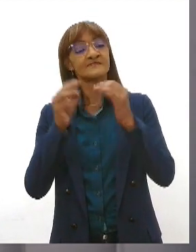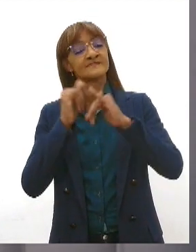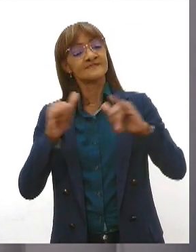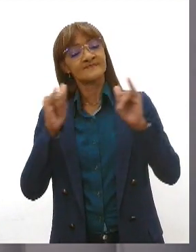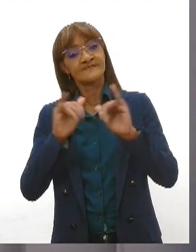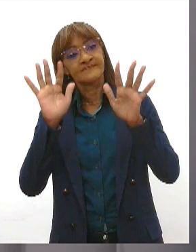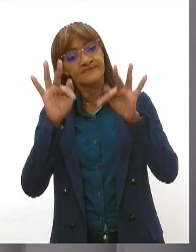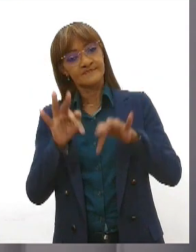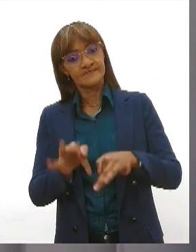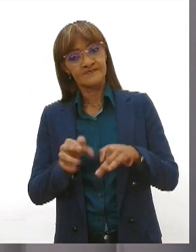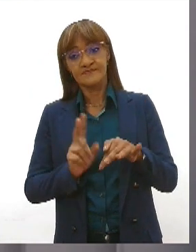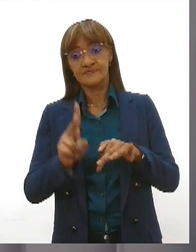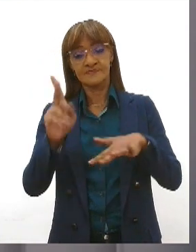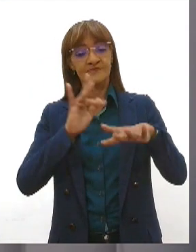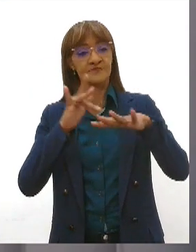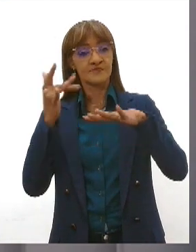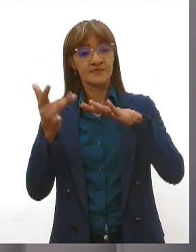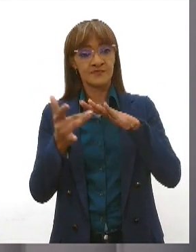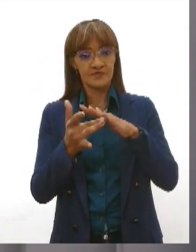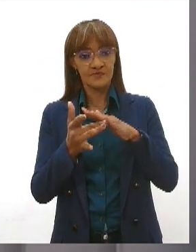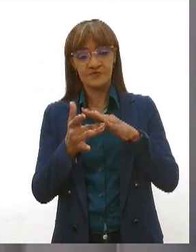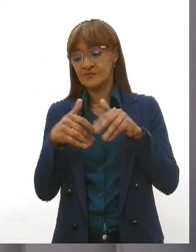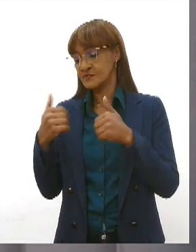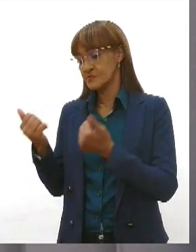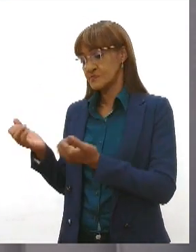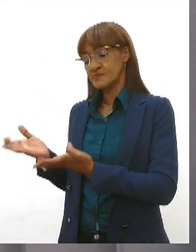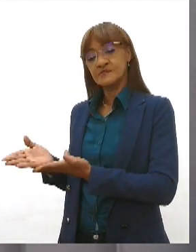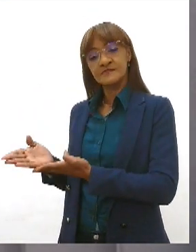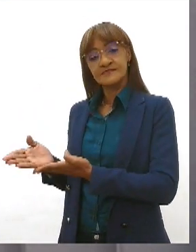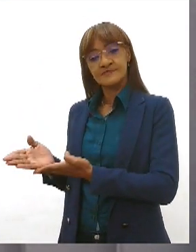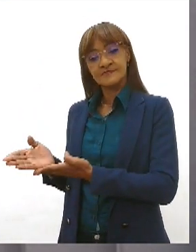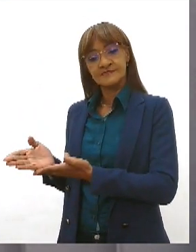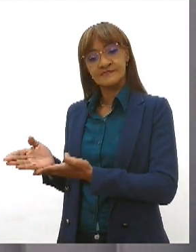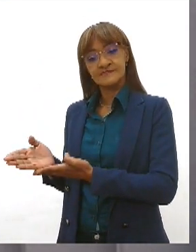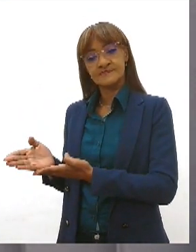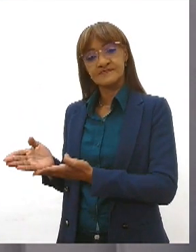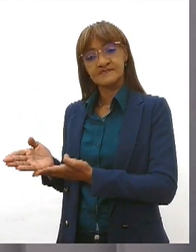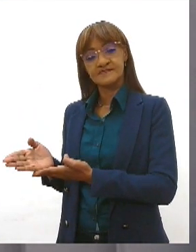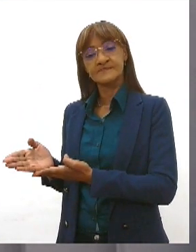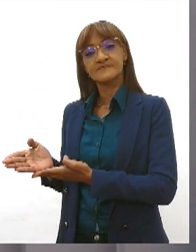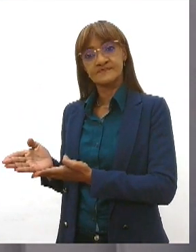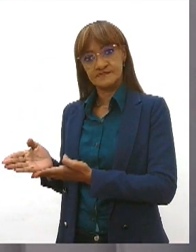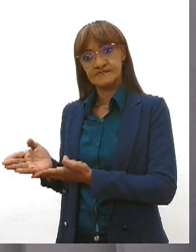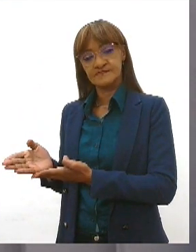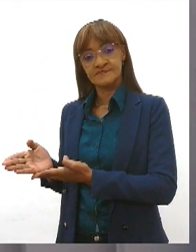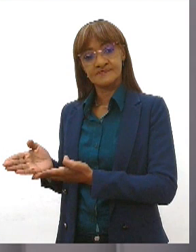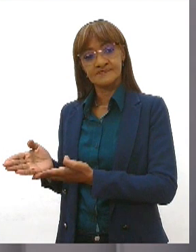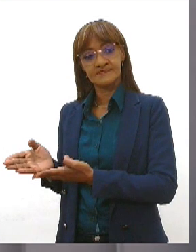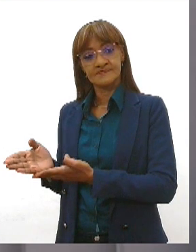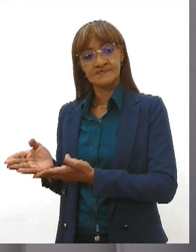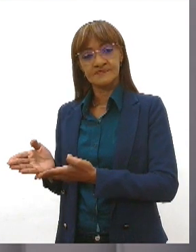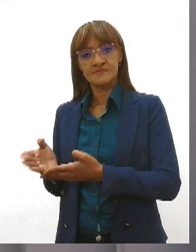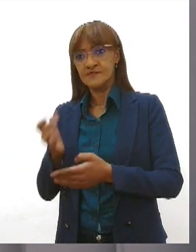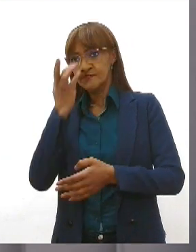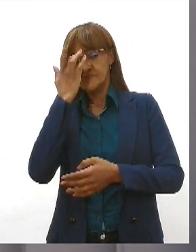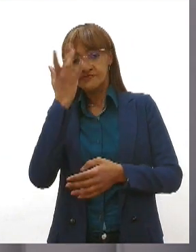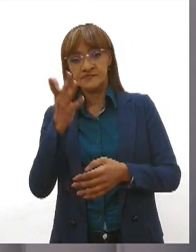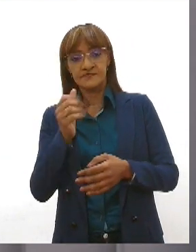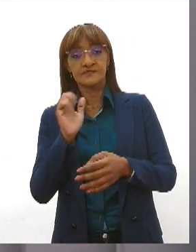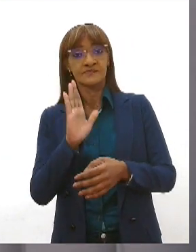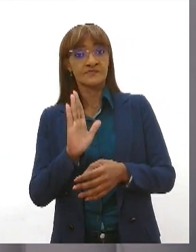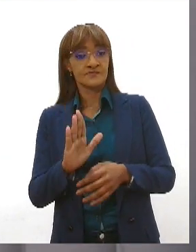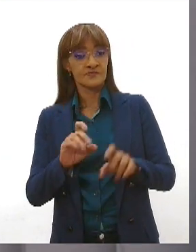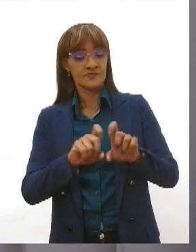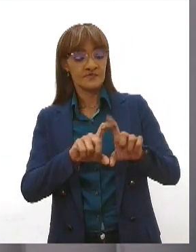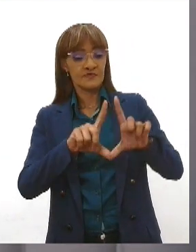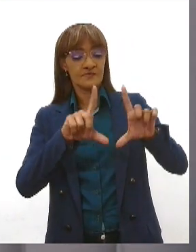TV Alese nas redes sociais, Facebook e Instagram, pelo @TVAlese5.2. No Twitter, super fácil, @TVAlese. E para acessar